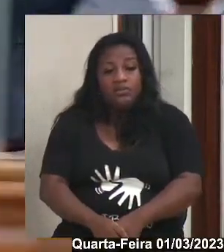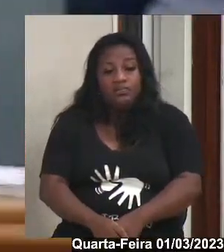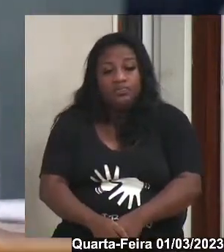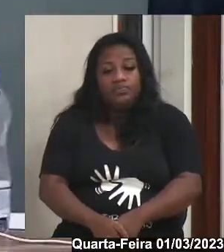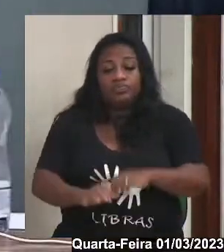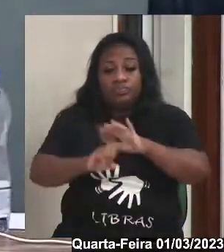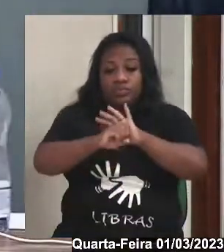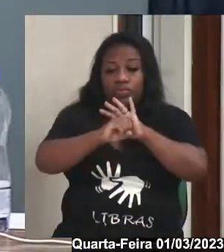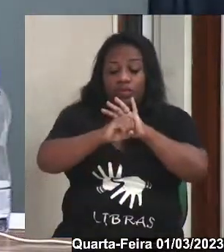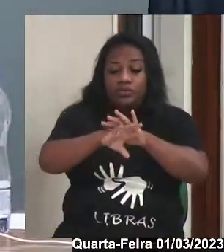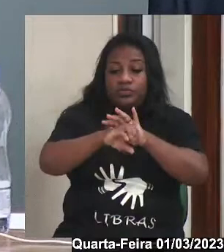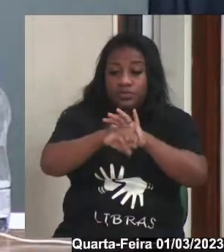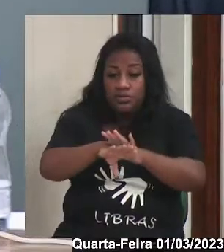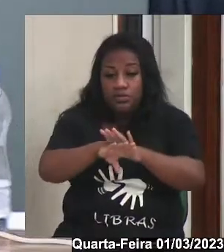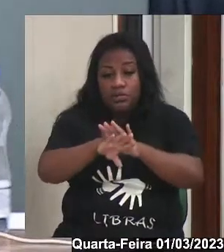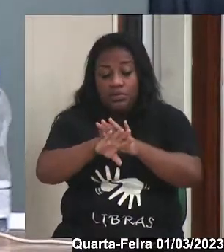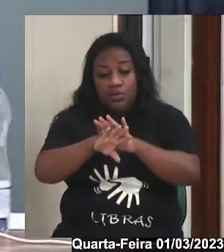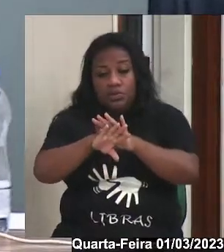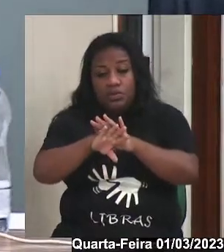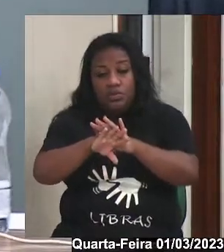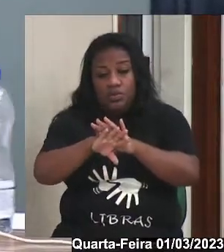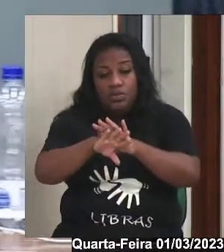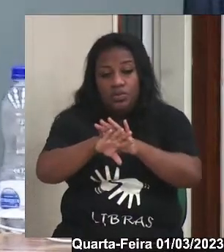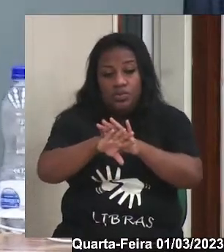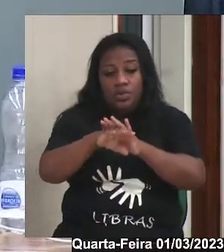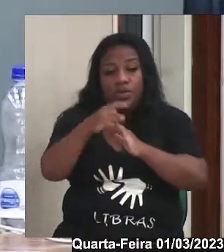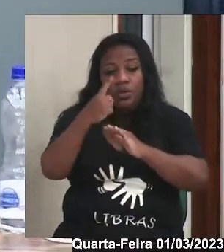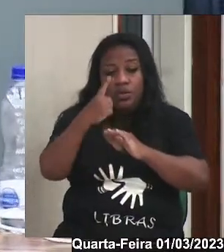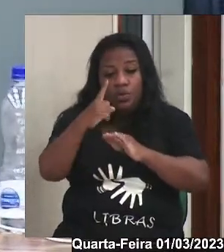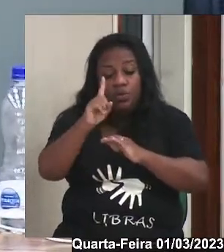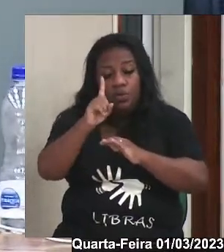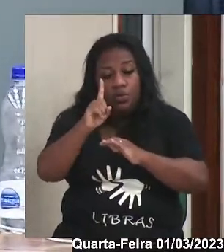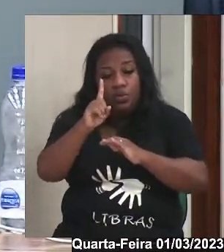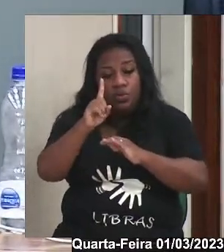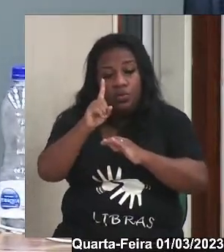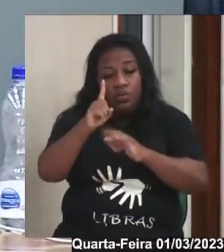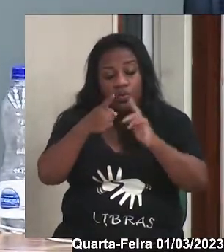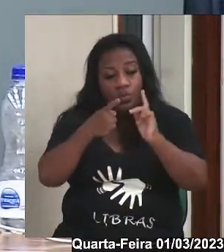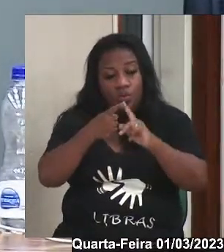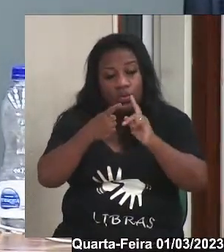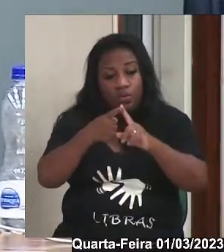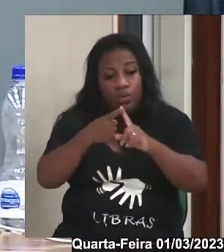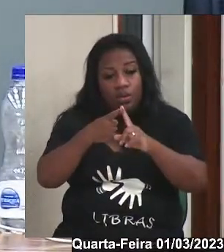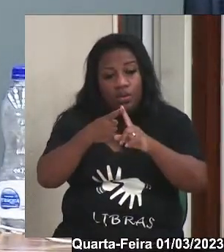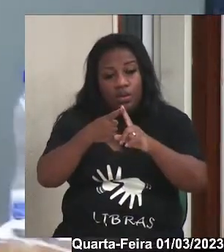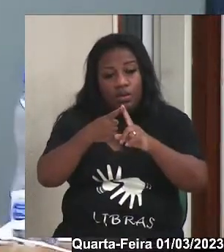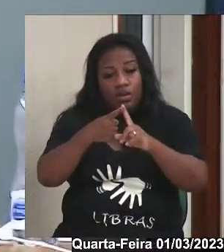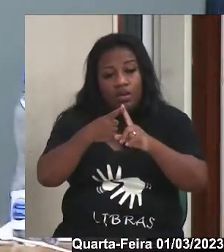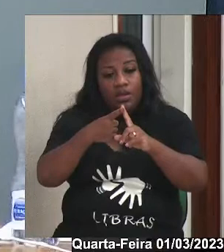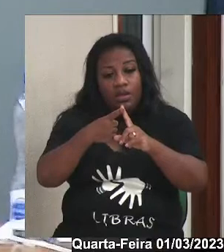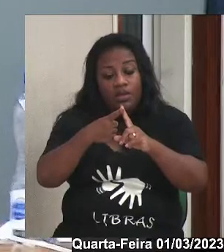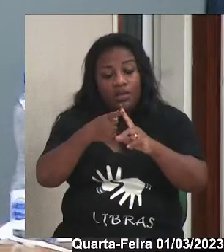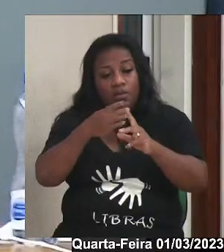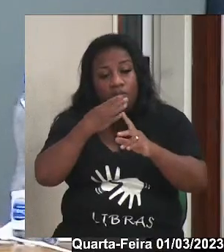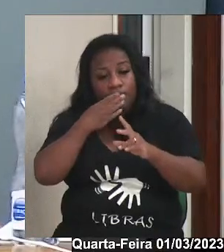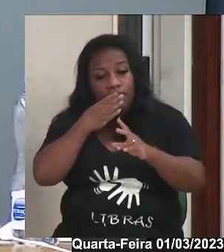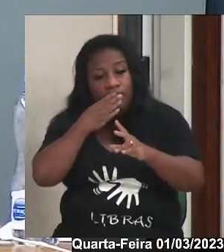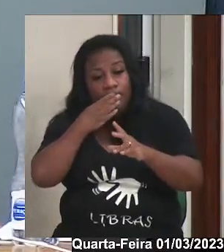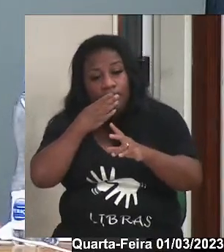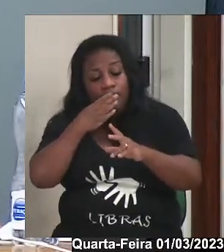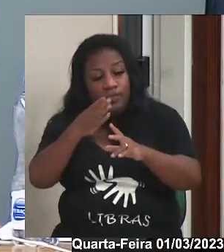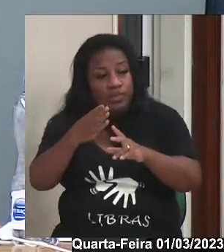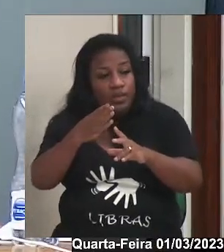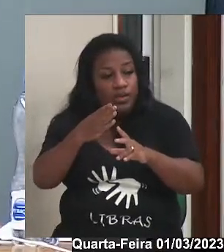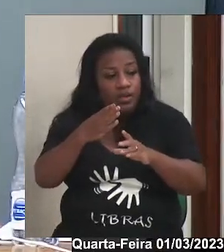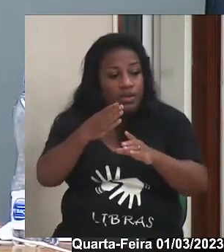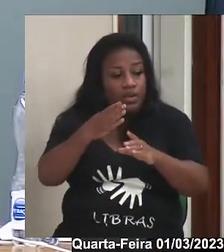Indicação de autoria do vereador Sander Castro. Indicação número 1/2023. Indica que seja feito